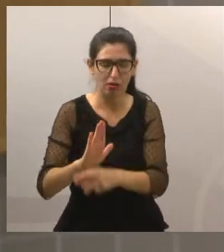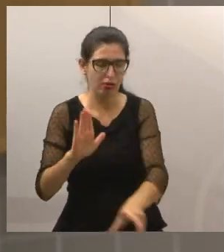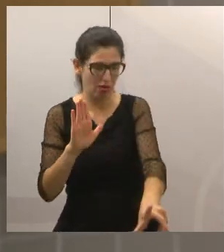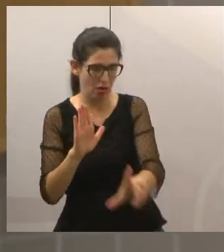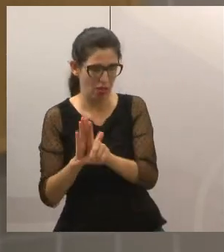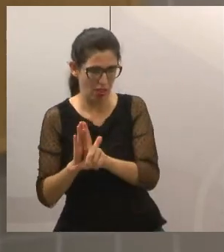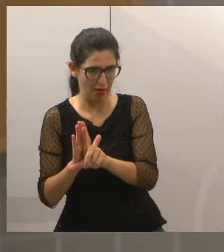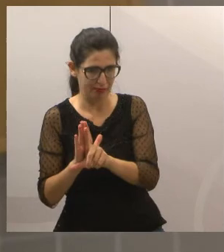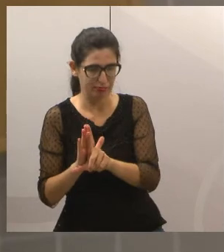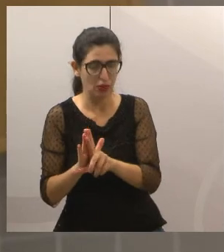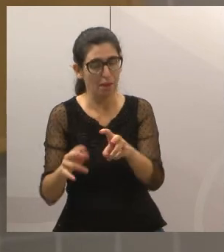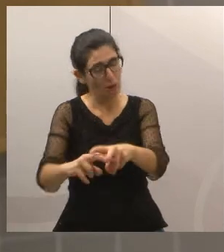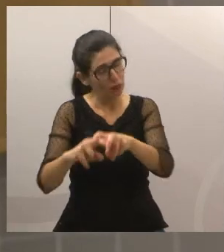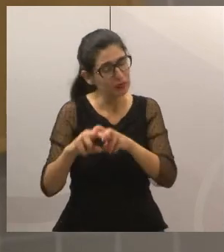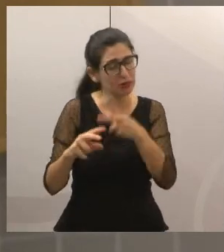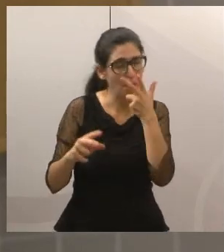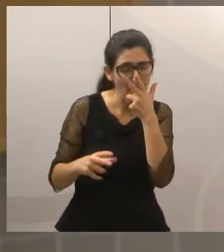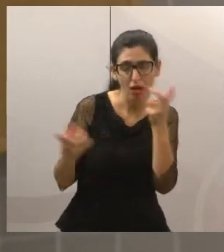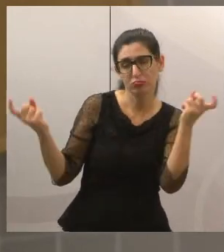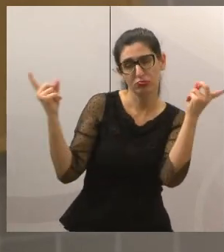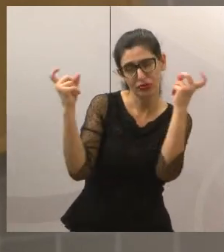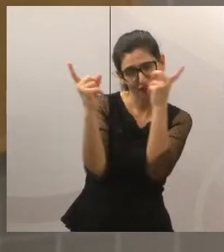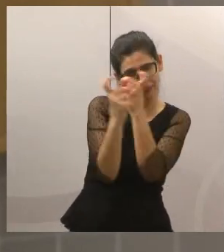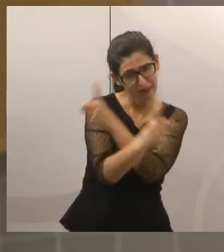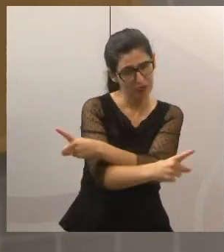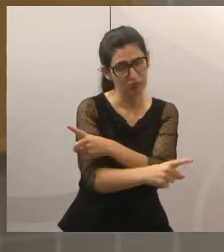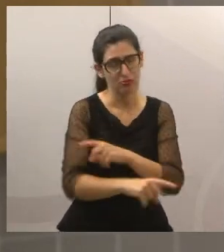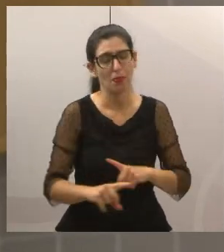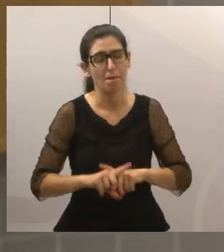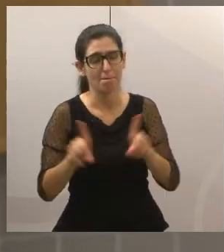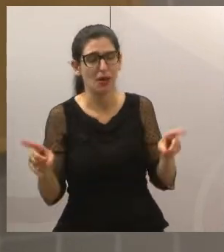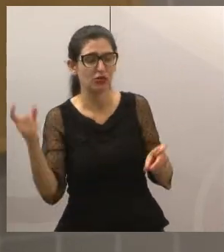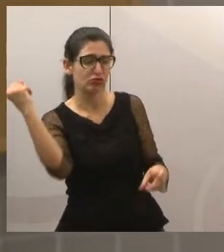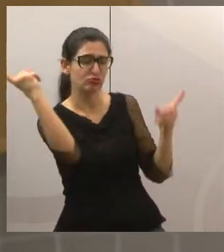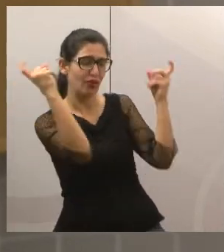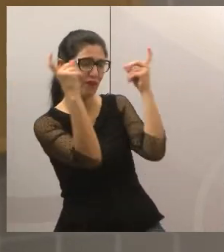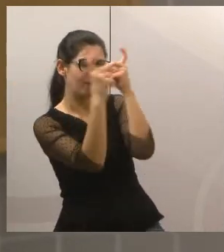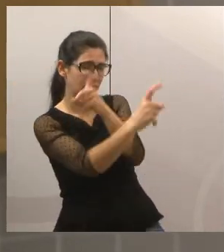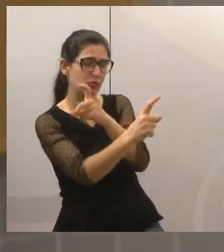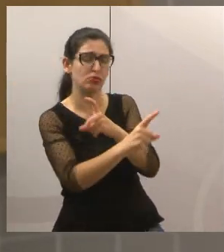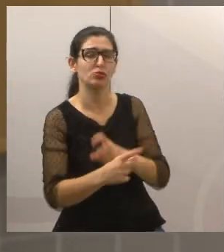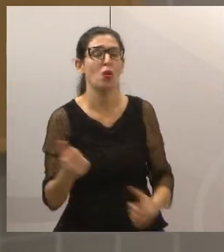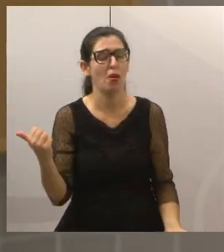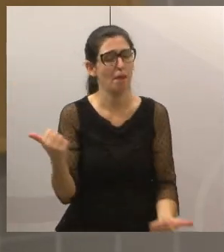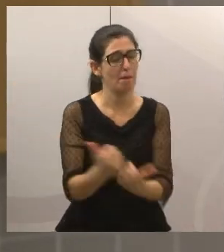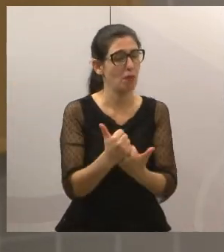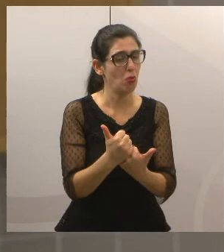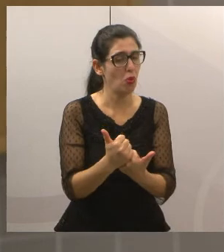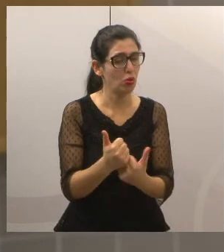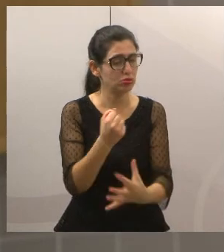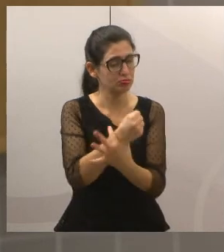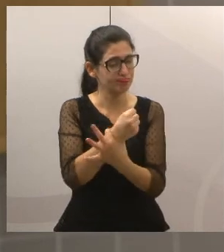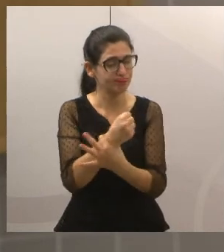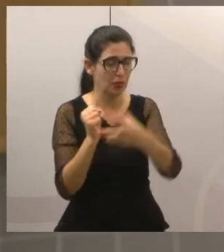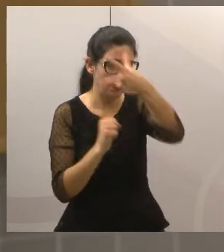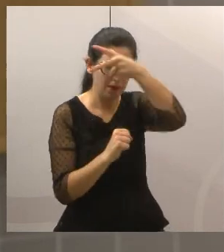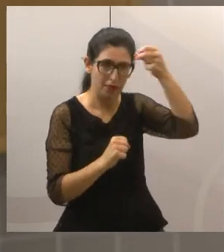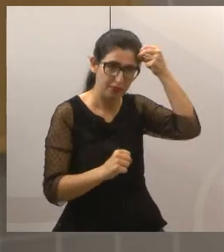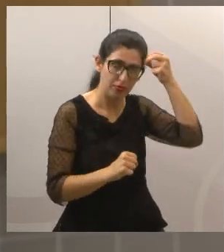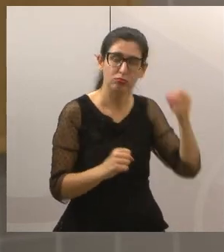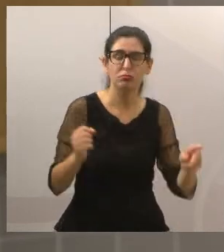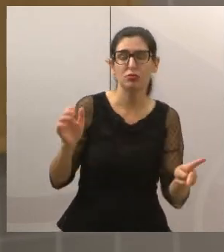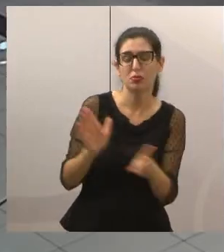essa complexidade que você citou. Mas essa complexidade é para respaldar tanto a prefeitura, por um lado, quanto com a própria entidade do outro